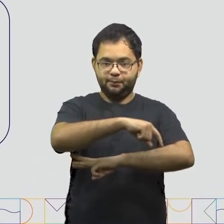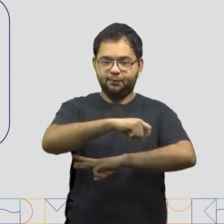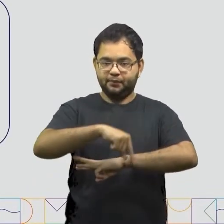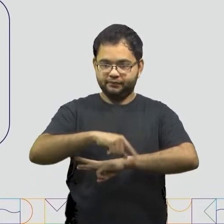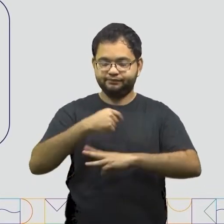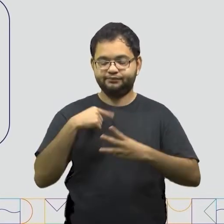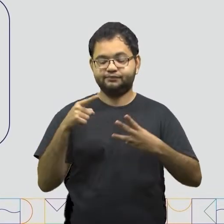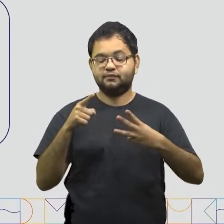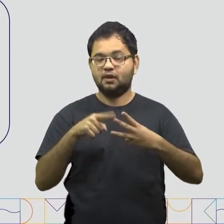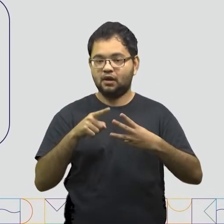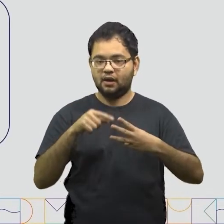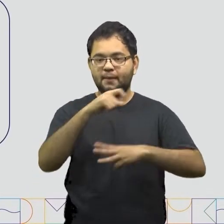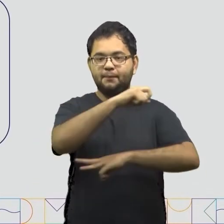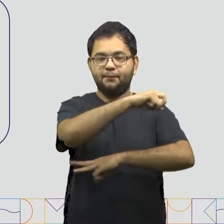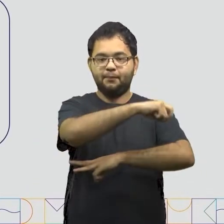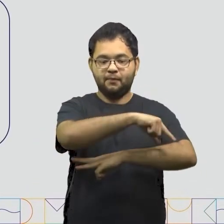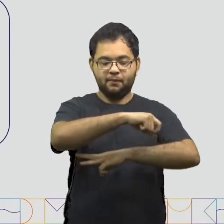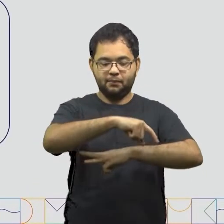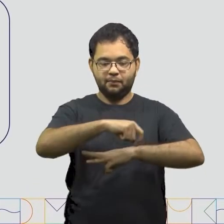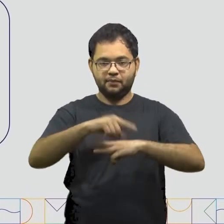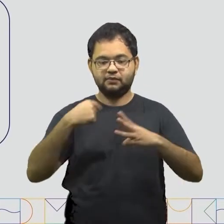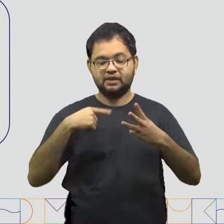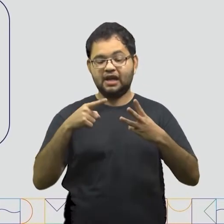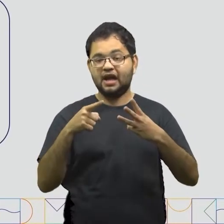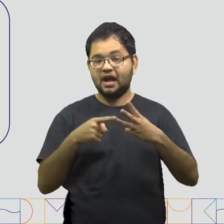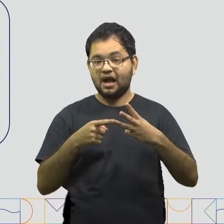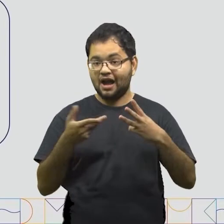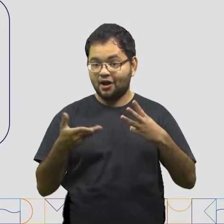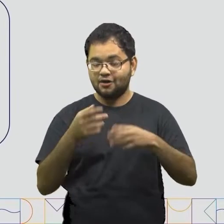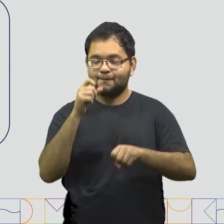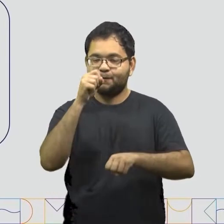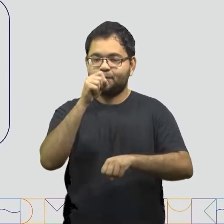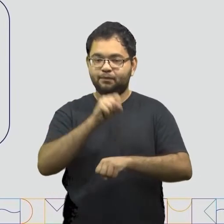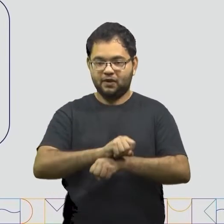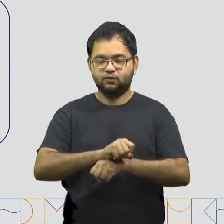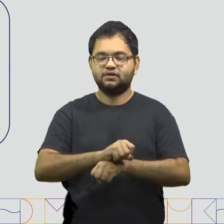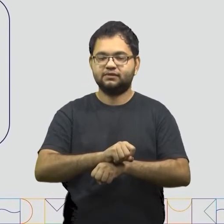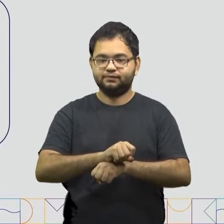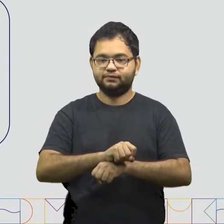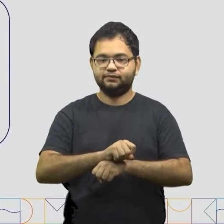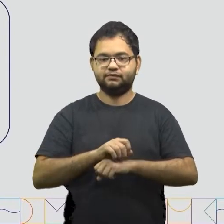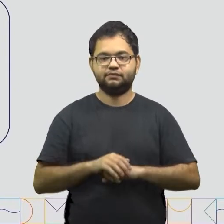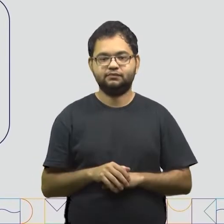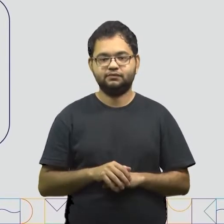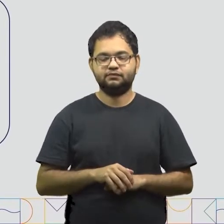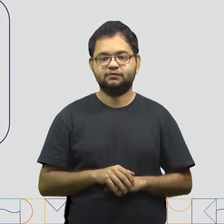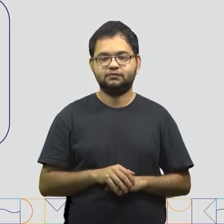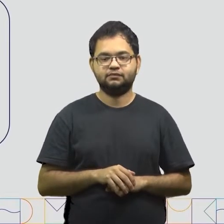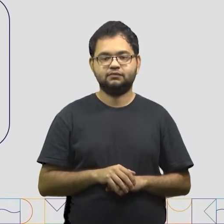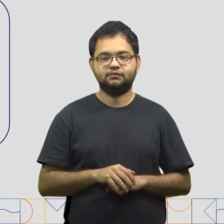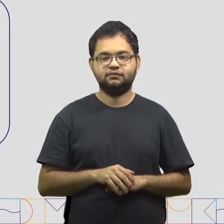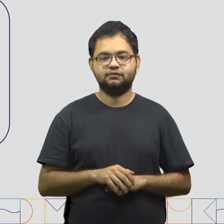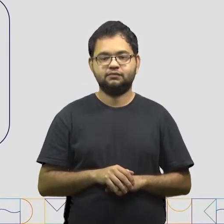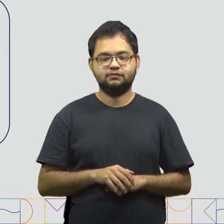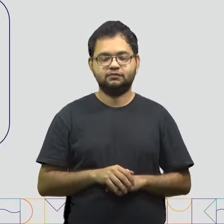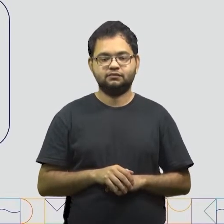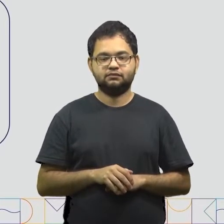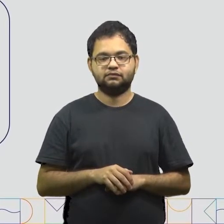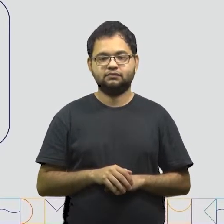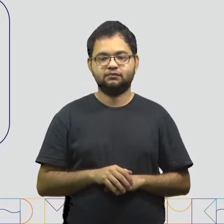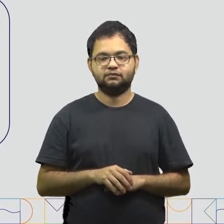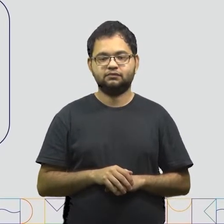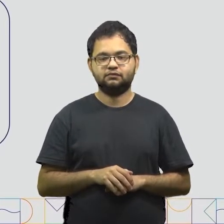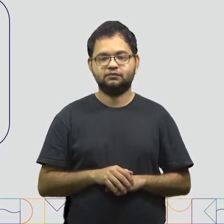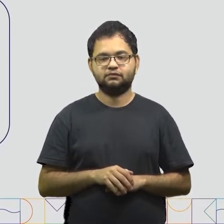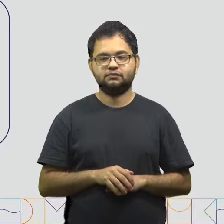para o trigo serviria para o milho o campo que estava em repouso seria usado para o trigo e o campo em que foi trabalhado